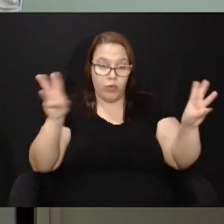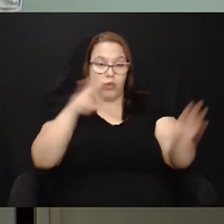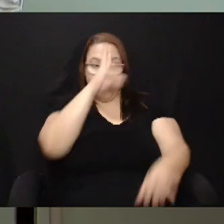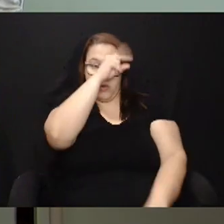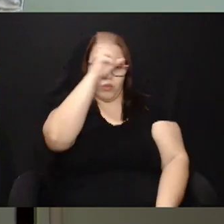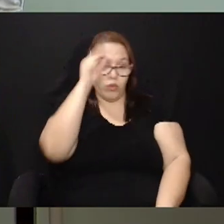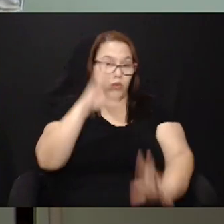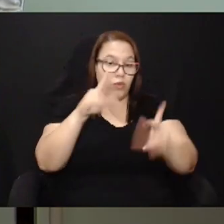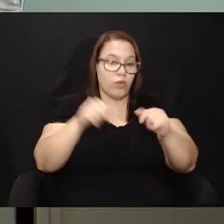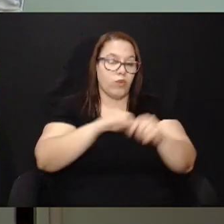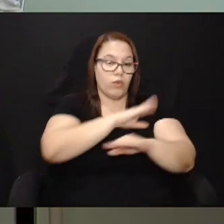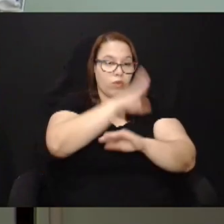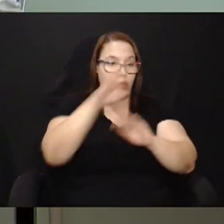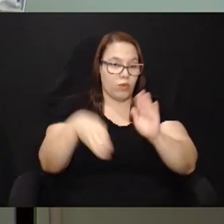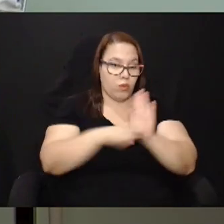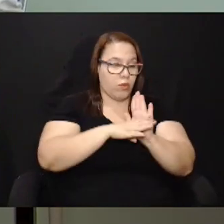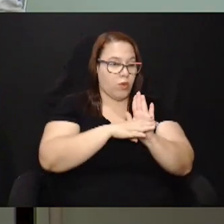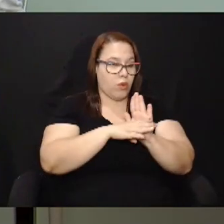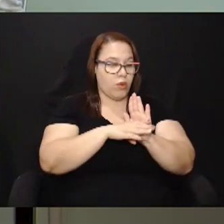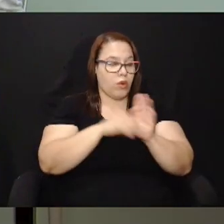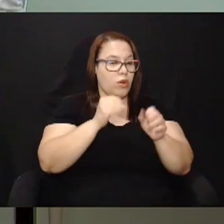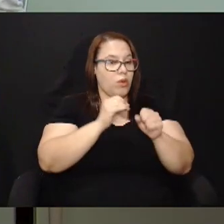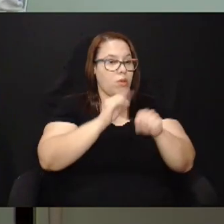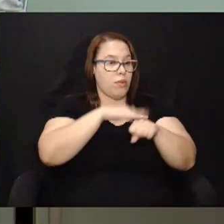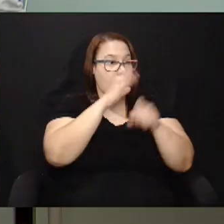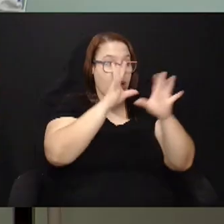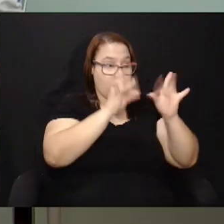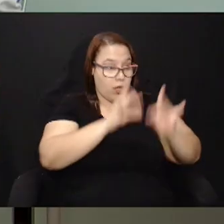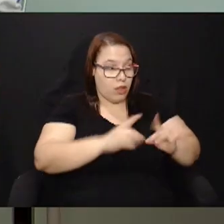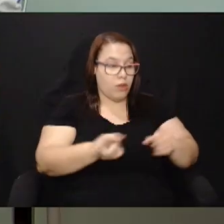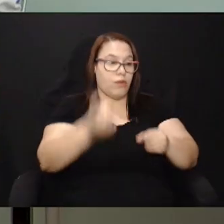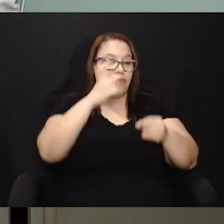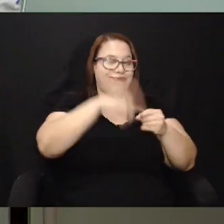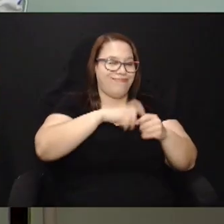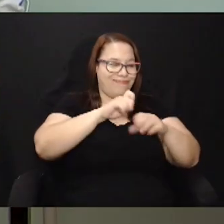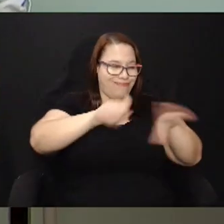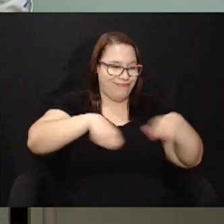essas informações com mais detalhes. Eu volto com você aí no estúdio.